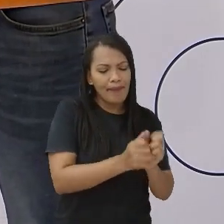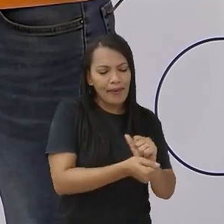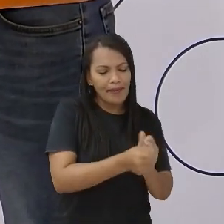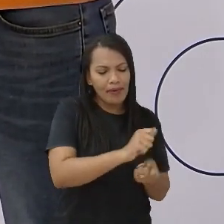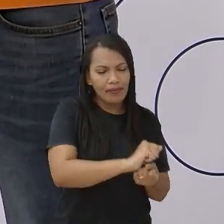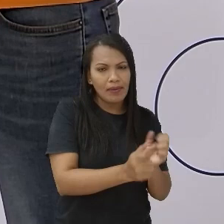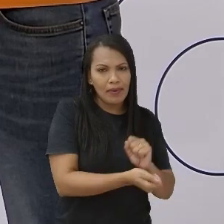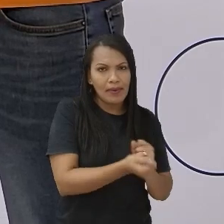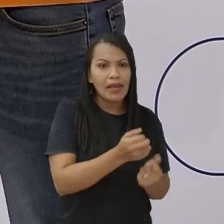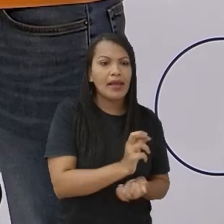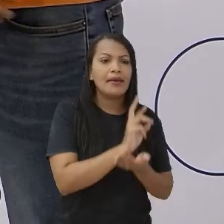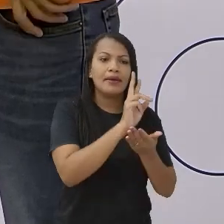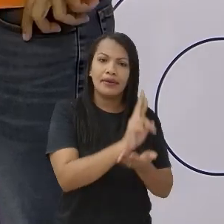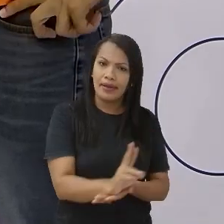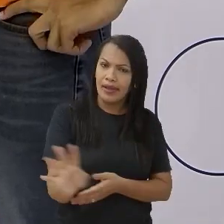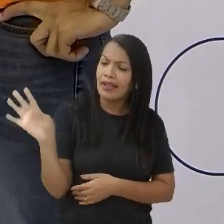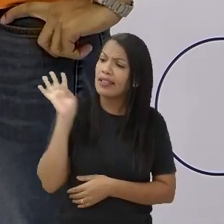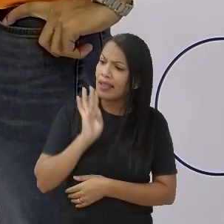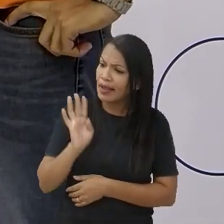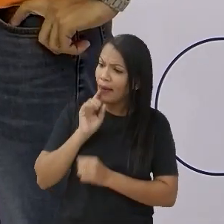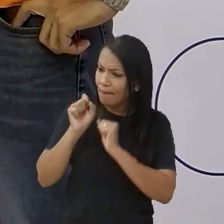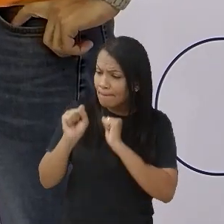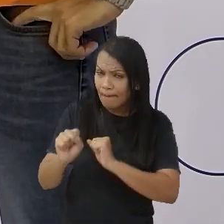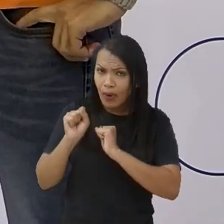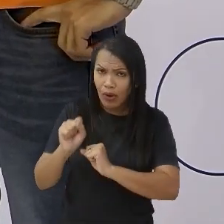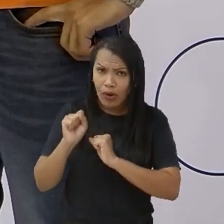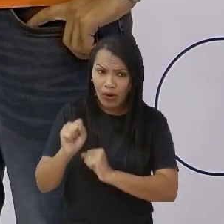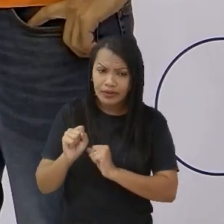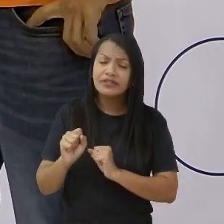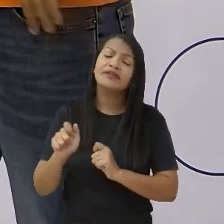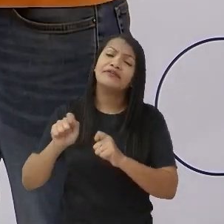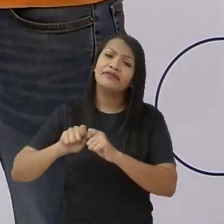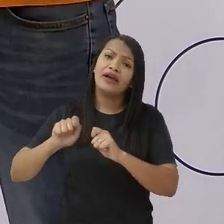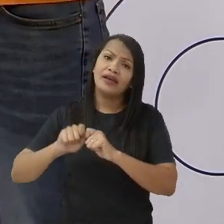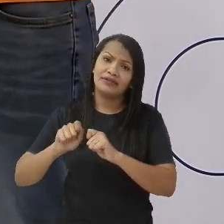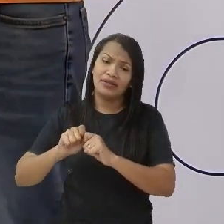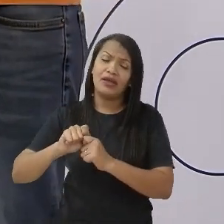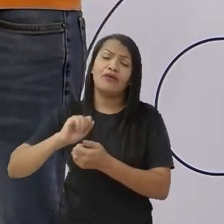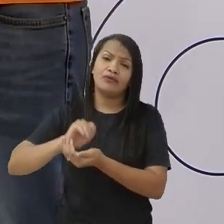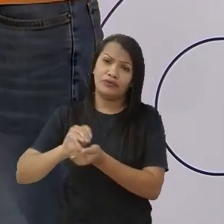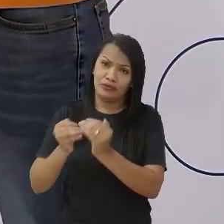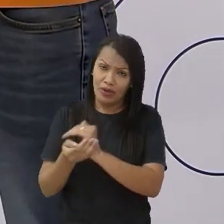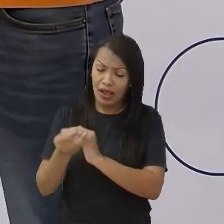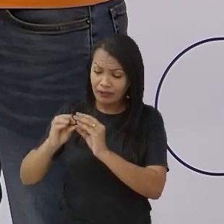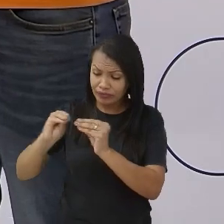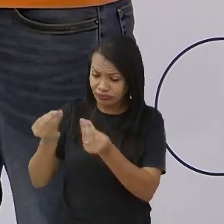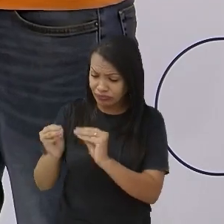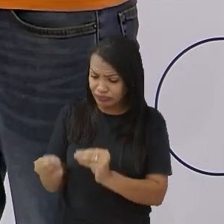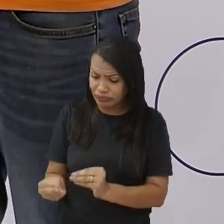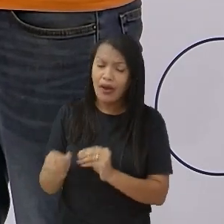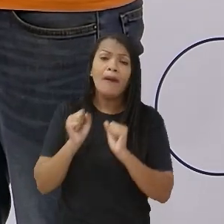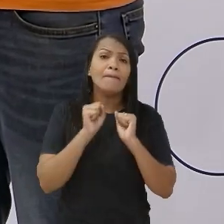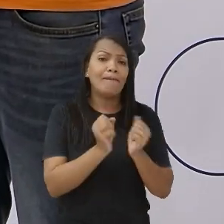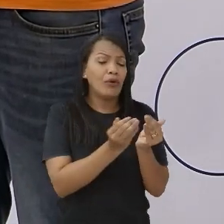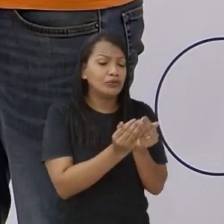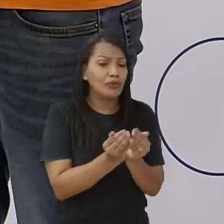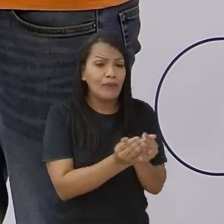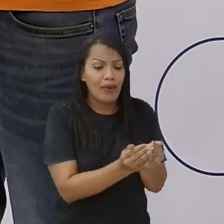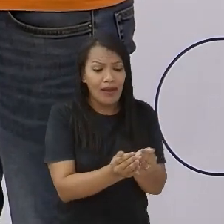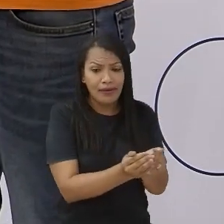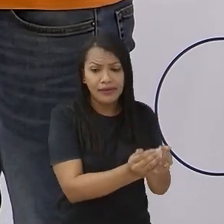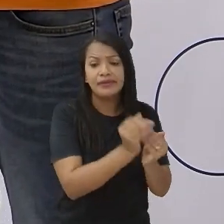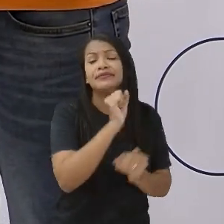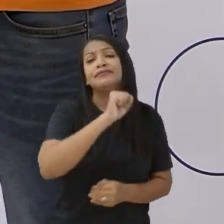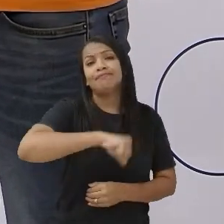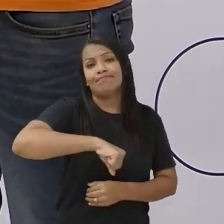na Que argila. legal, professor. O senhor poderia dar um exemplo de alguma coisa que ele poderia fazer com a argila? Com certeza, ela pode fazer um parquinho, né?